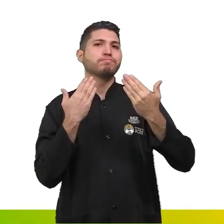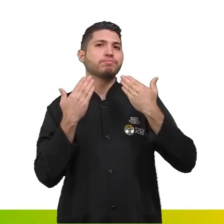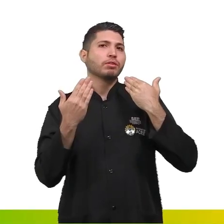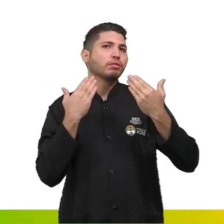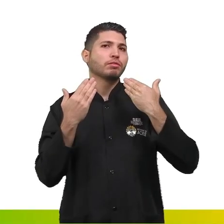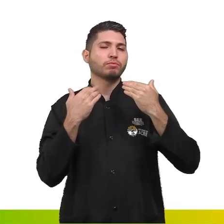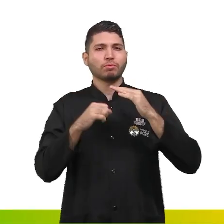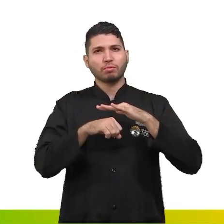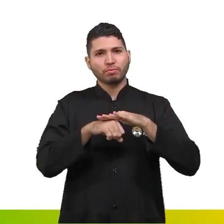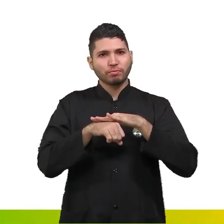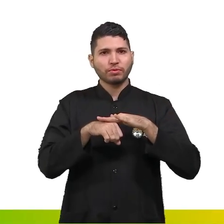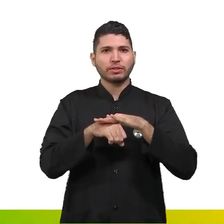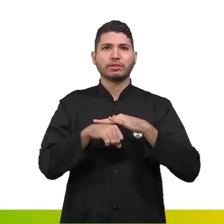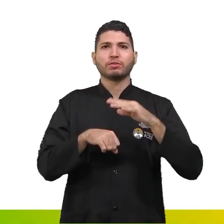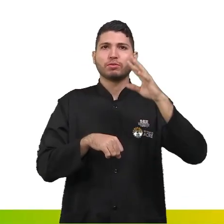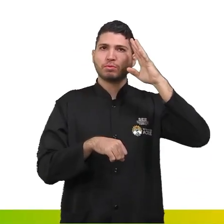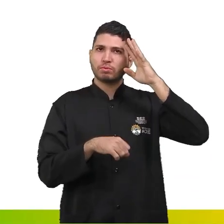contras.